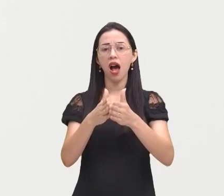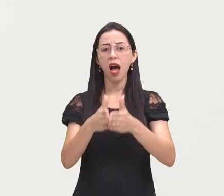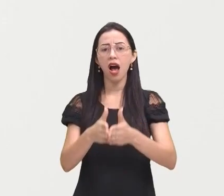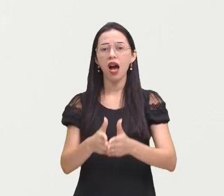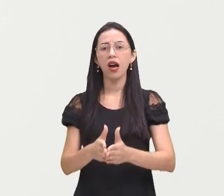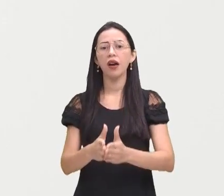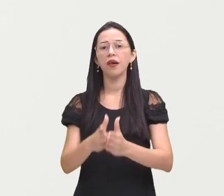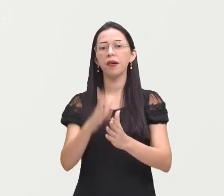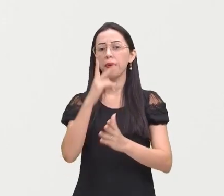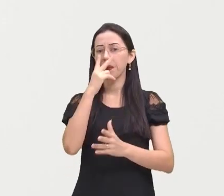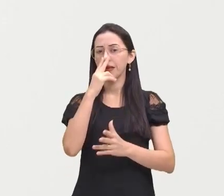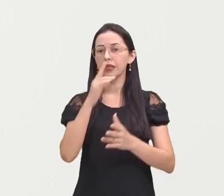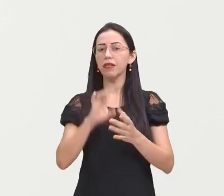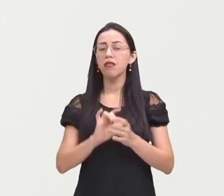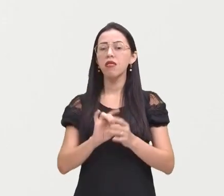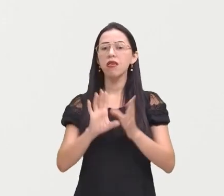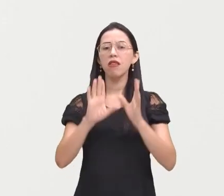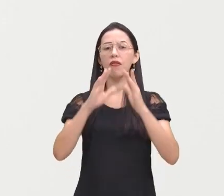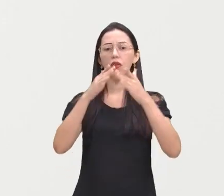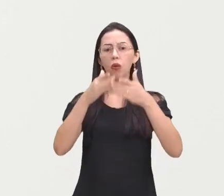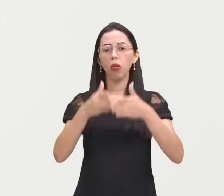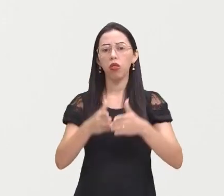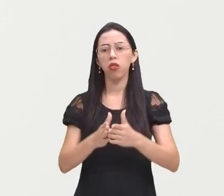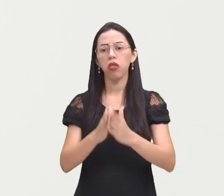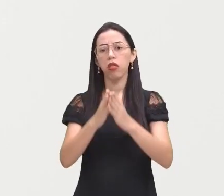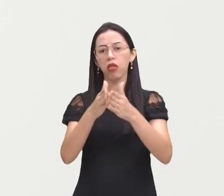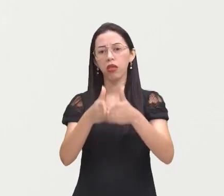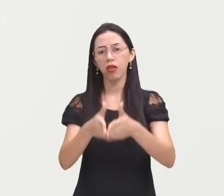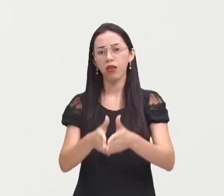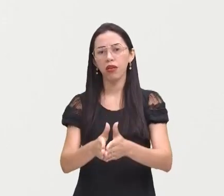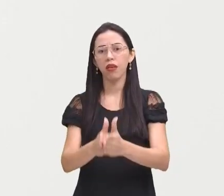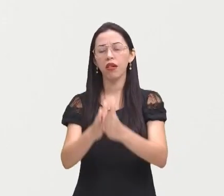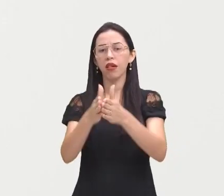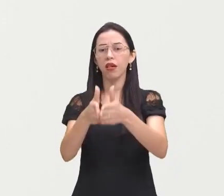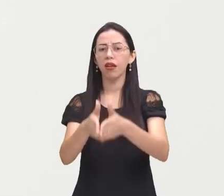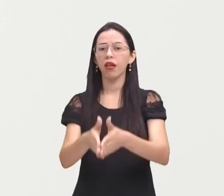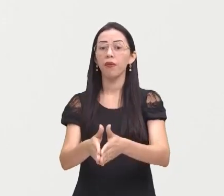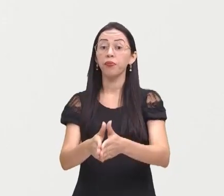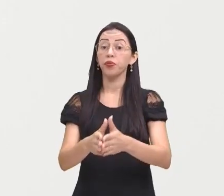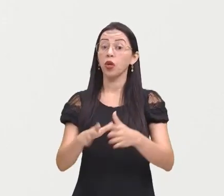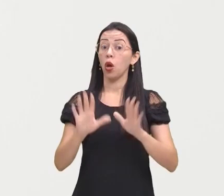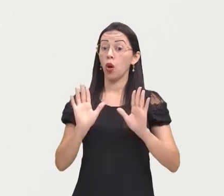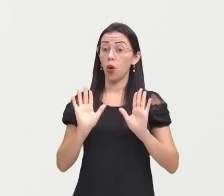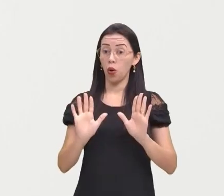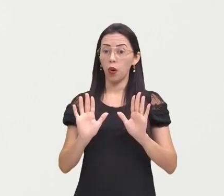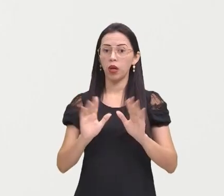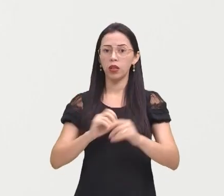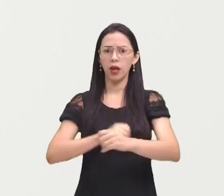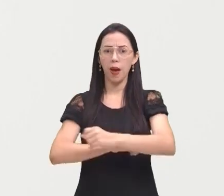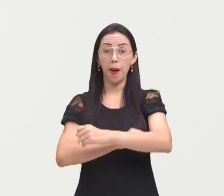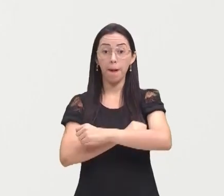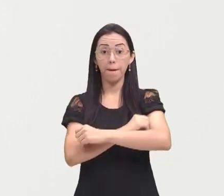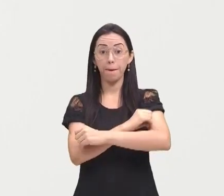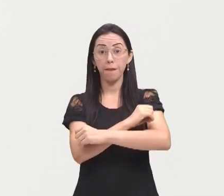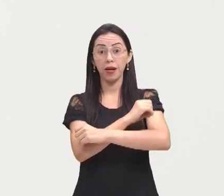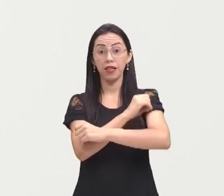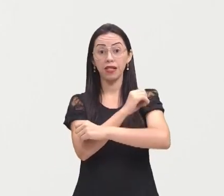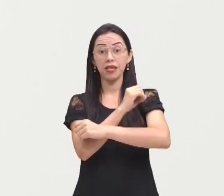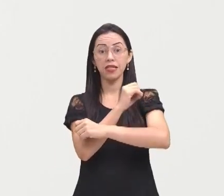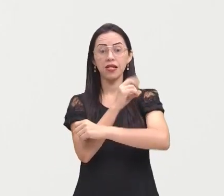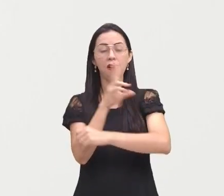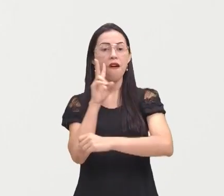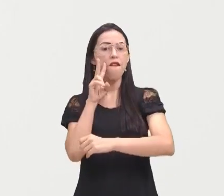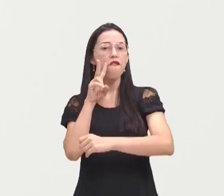rio abaixo. Olha que perigoso, crianças. Quando amanheceu, vimos um